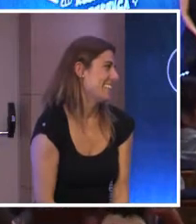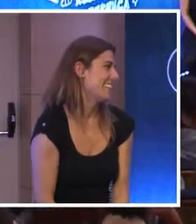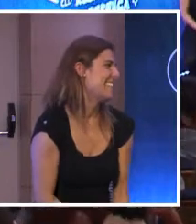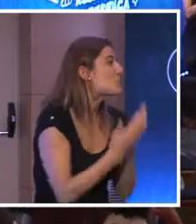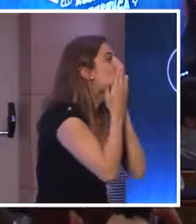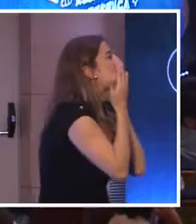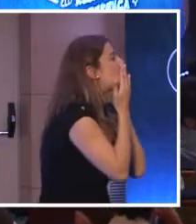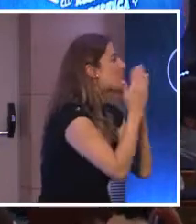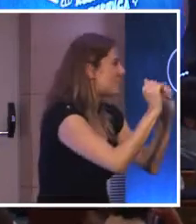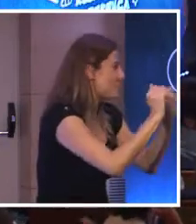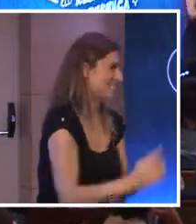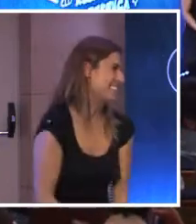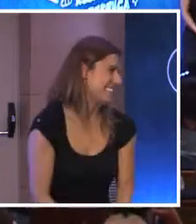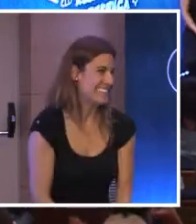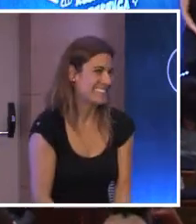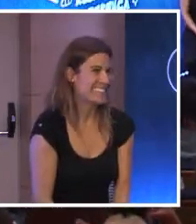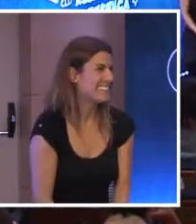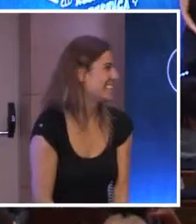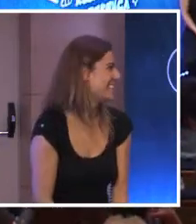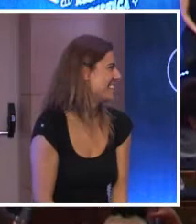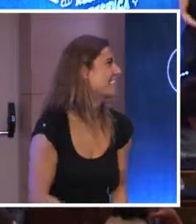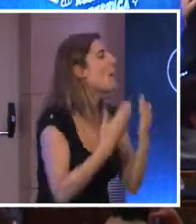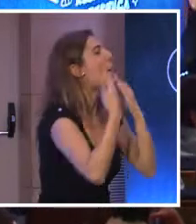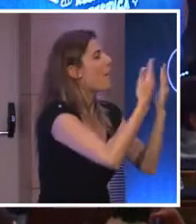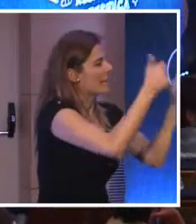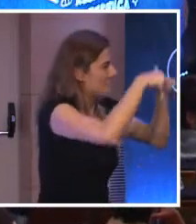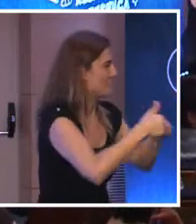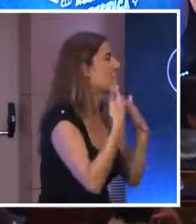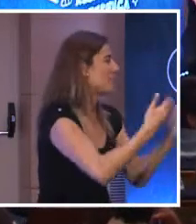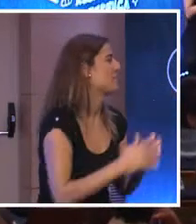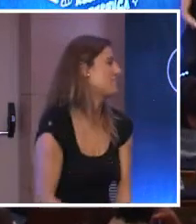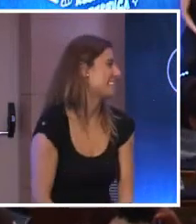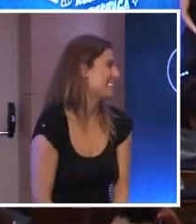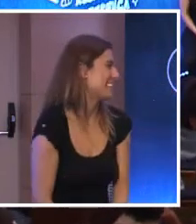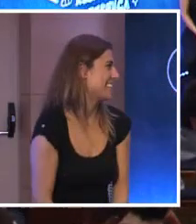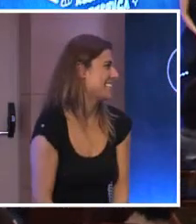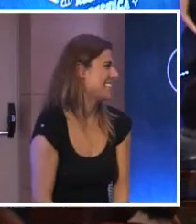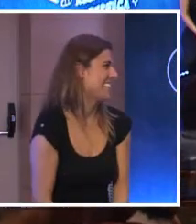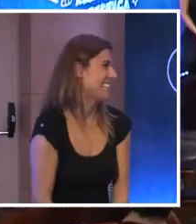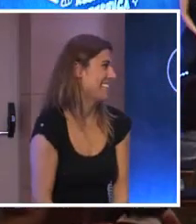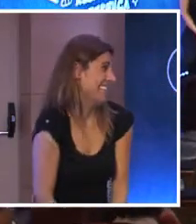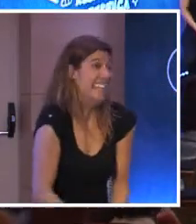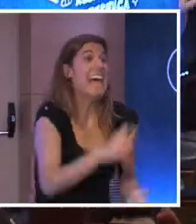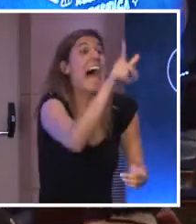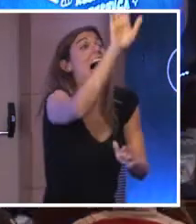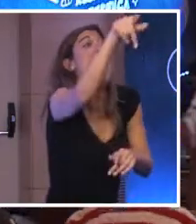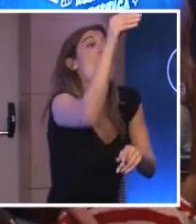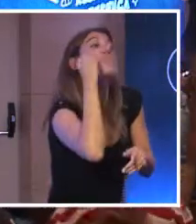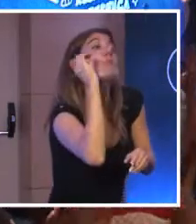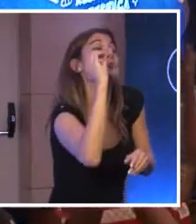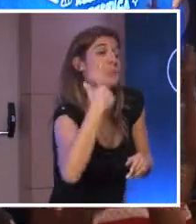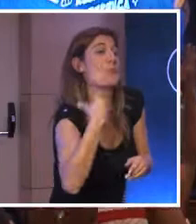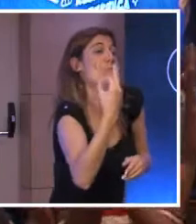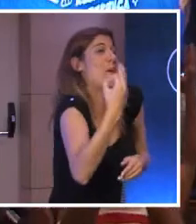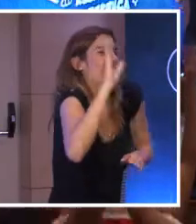Muito obrigada. Muito obrigada pela vossa presença obrigado. Já agora. Um beijinho, tive obrigado, um prazer. Obrigado. Tchau, ajudar. Obrigado,